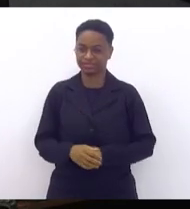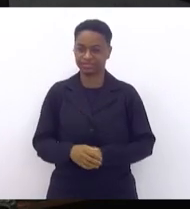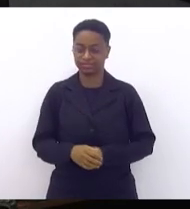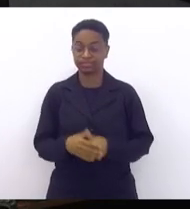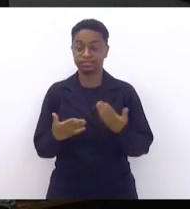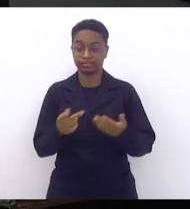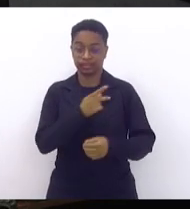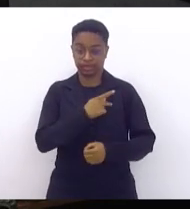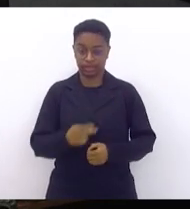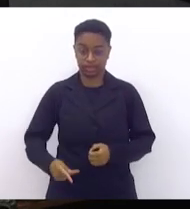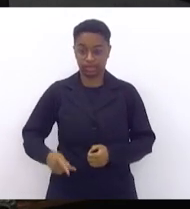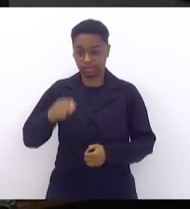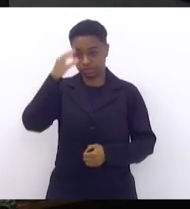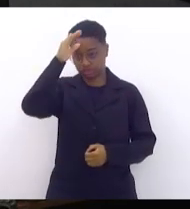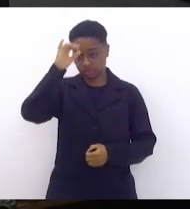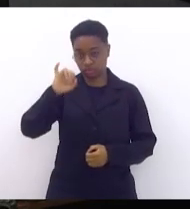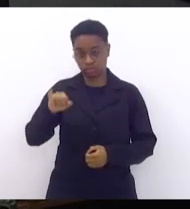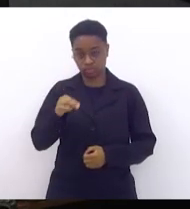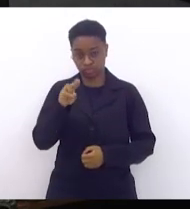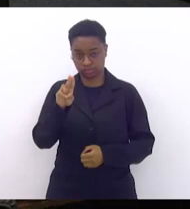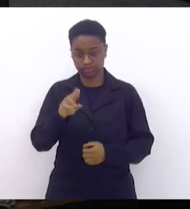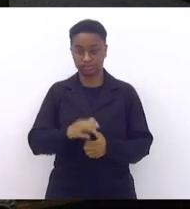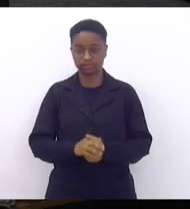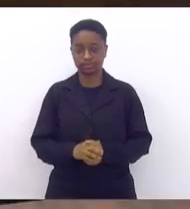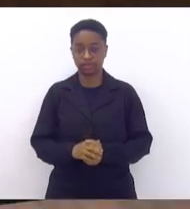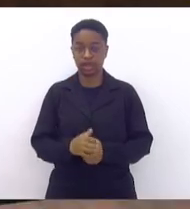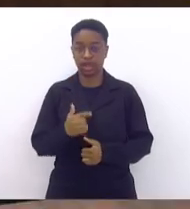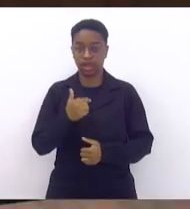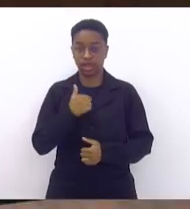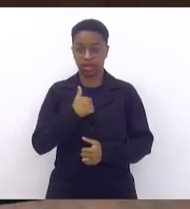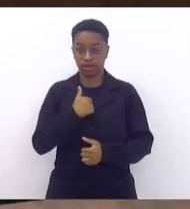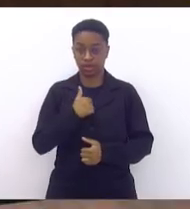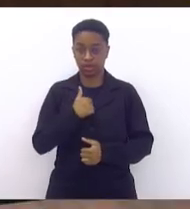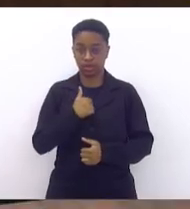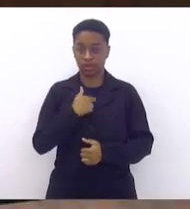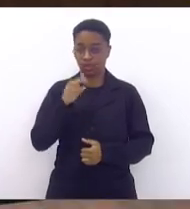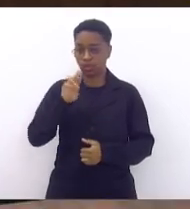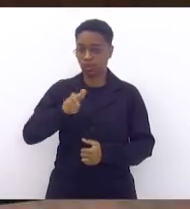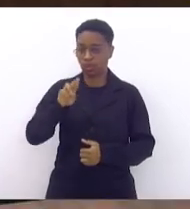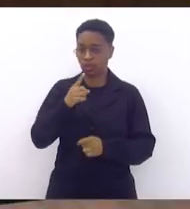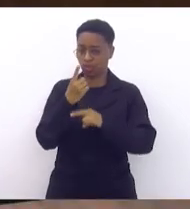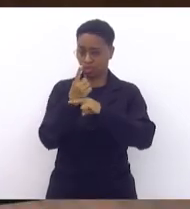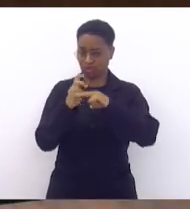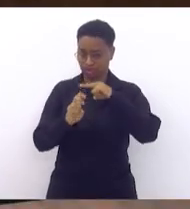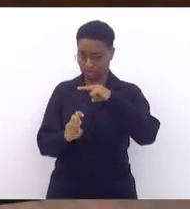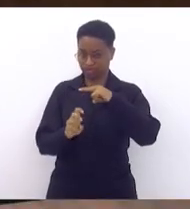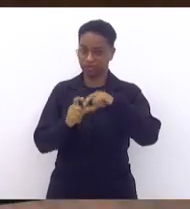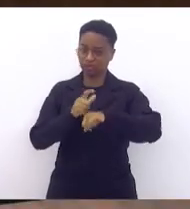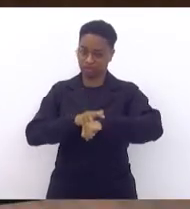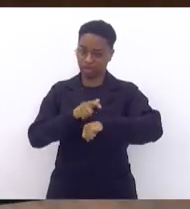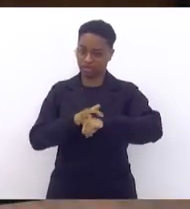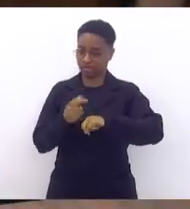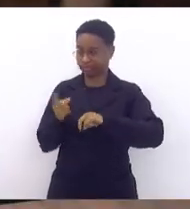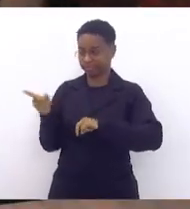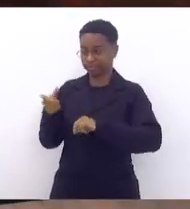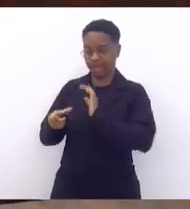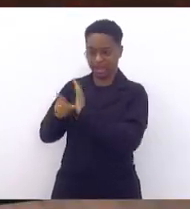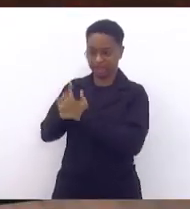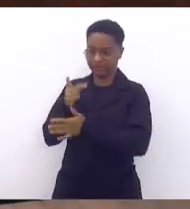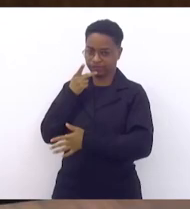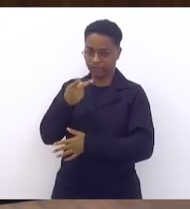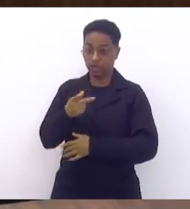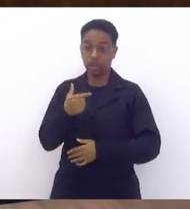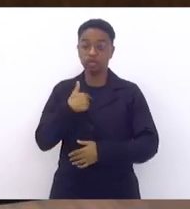Ju, eu não ocuparei 1/5 do tempo que o meu antecessor ocupou. Eu queria apenas